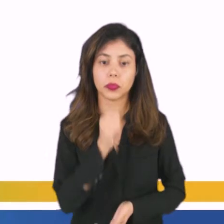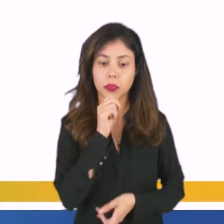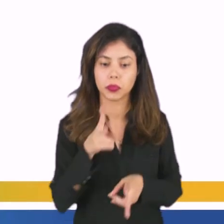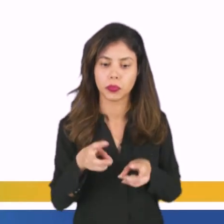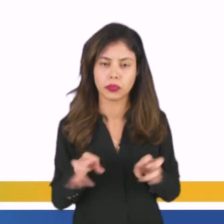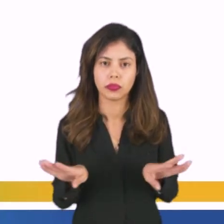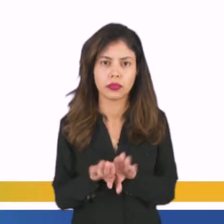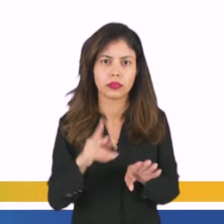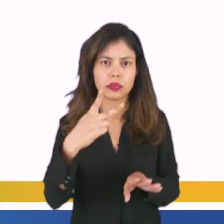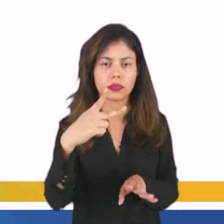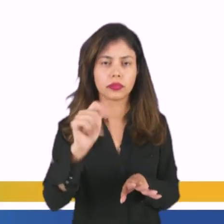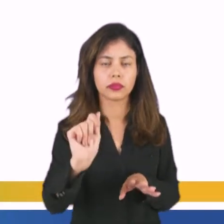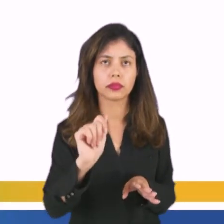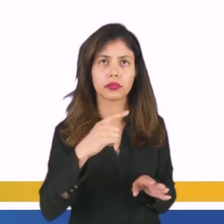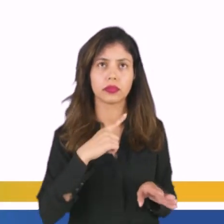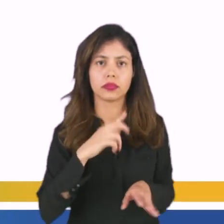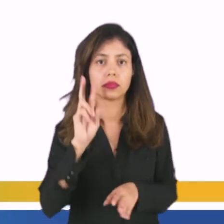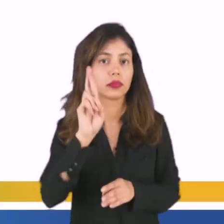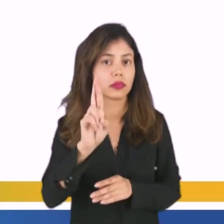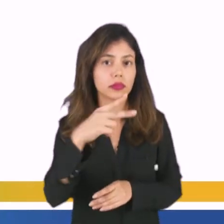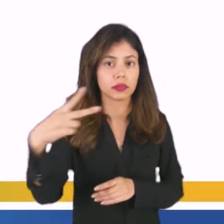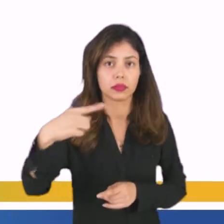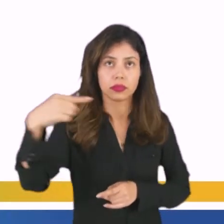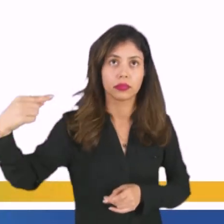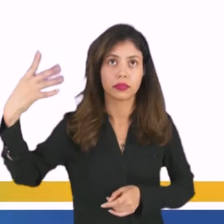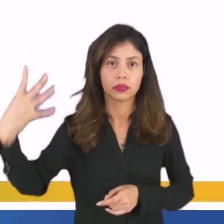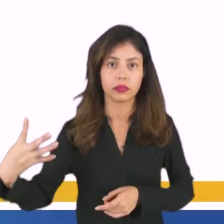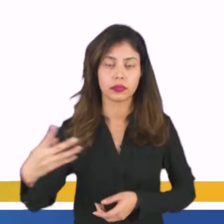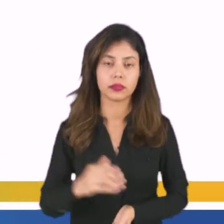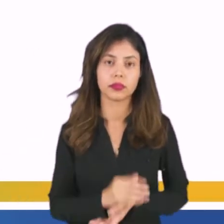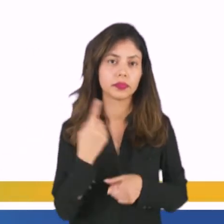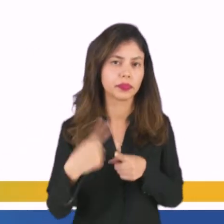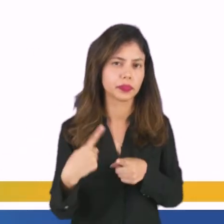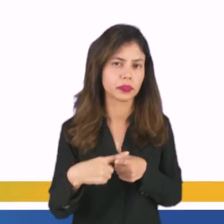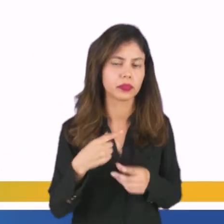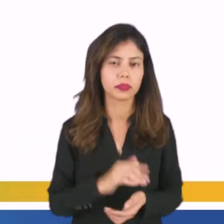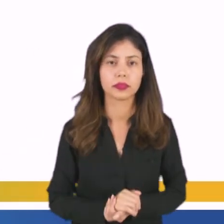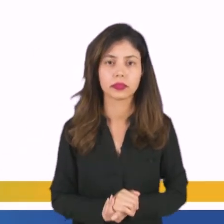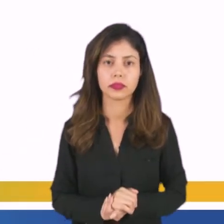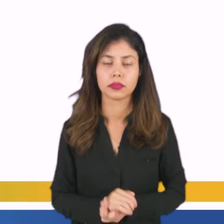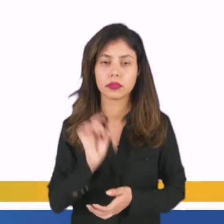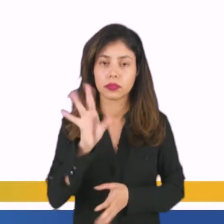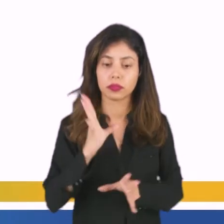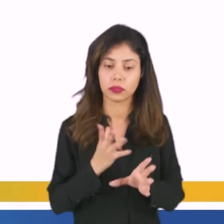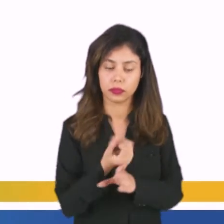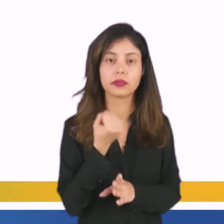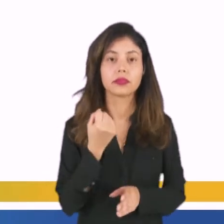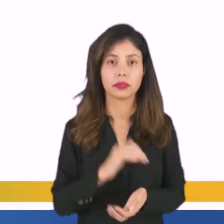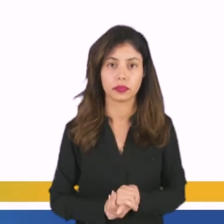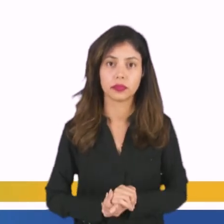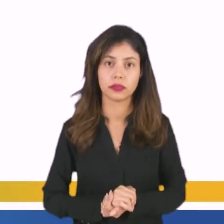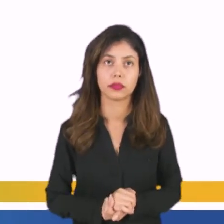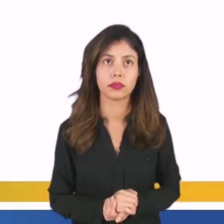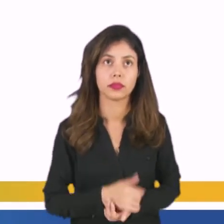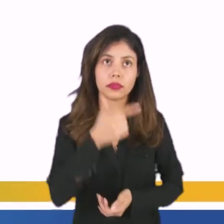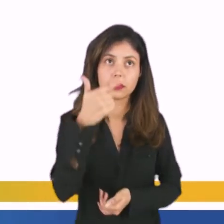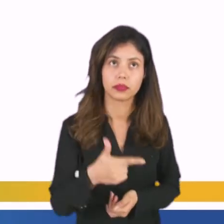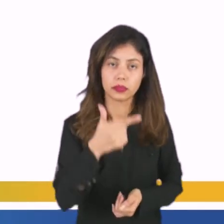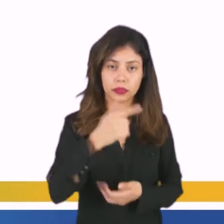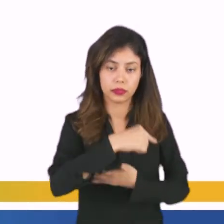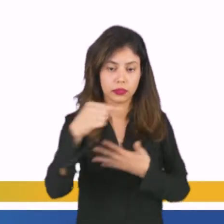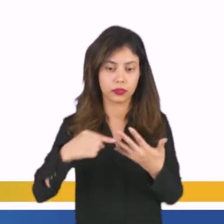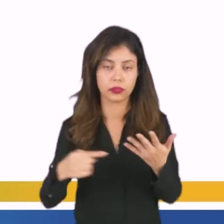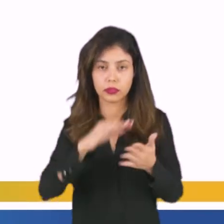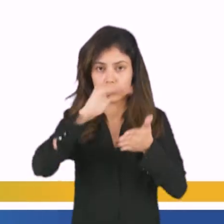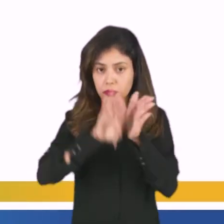vamos perceber que essa PA ela tem uma razão menos 4. Por quê? É só pegar o segundo